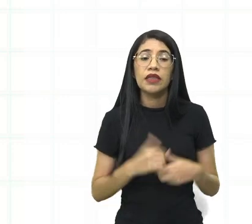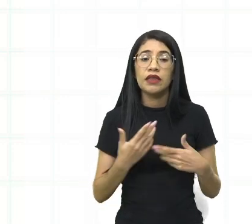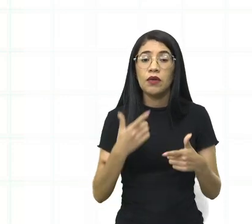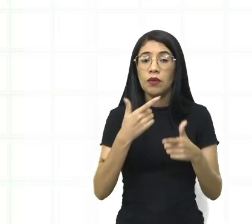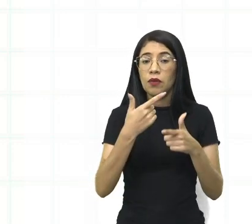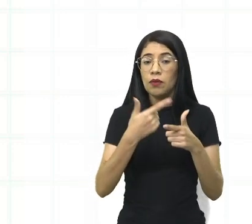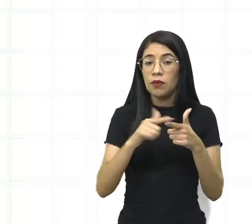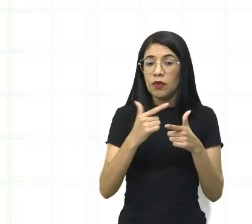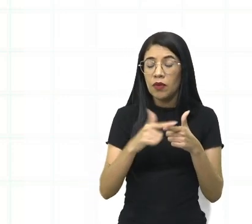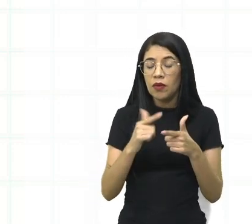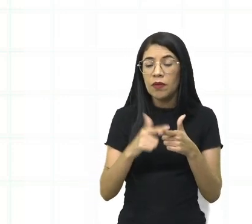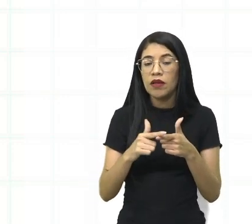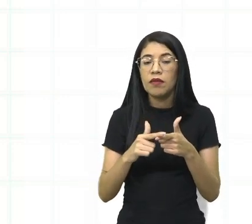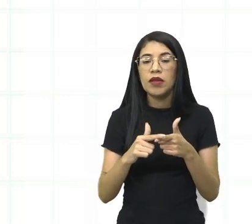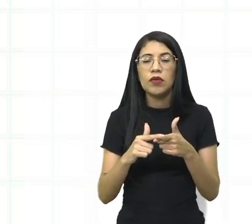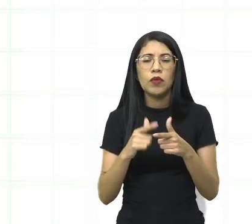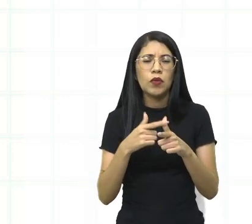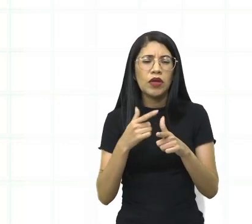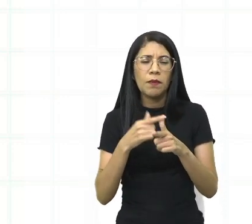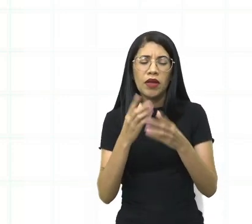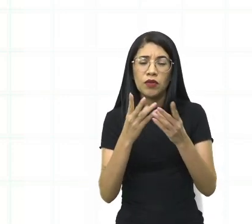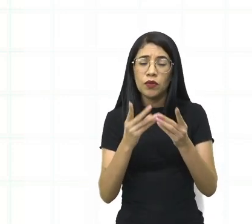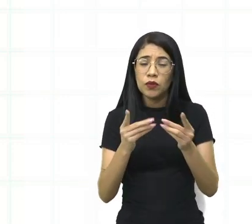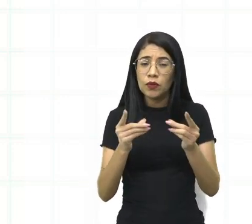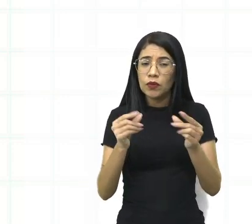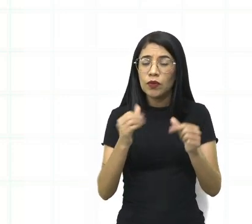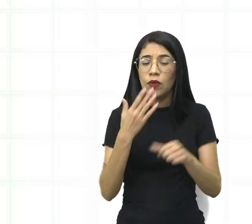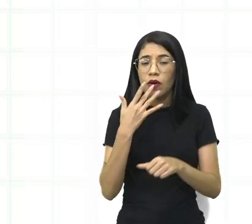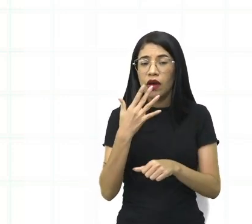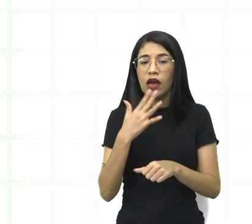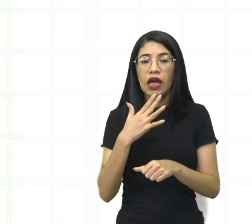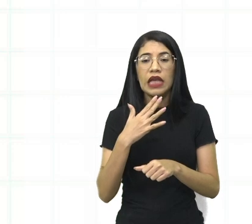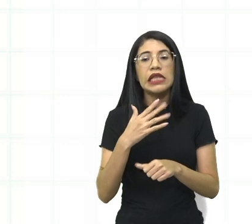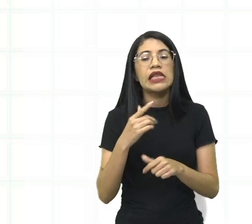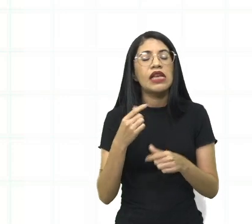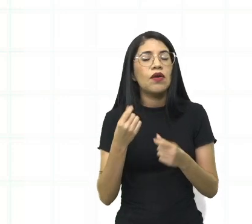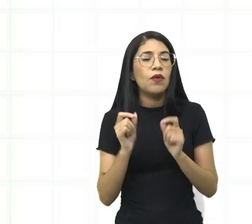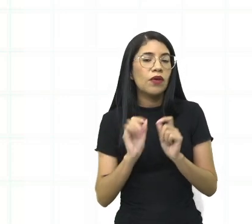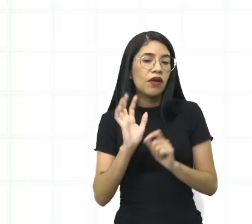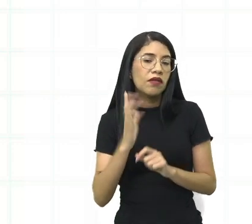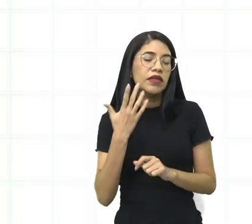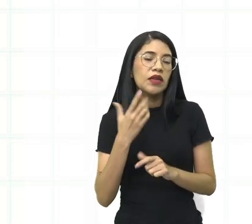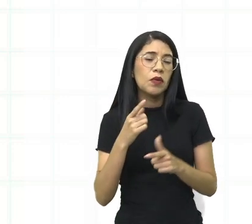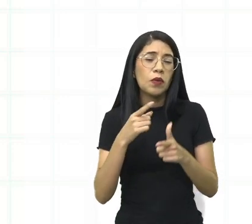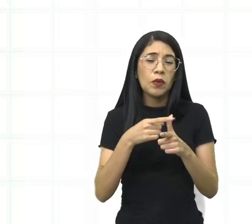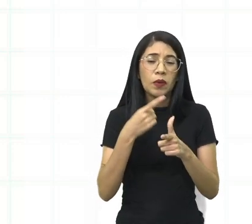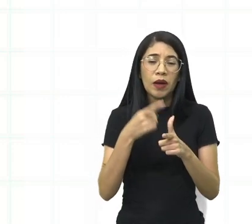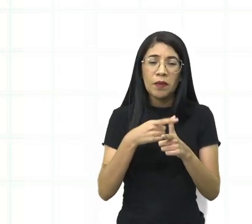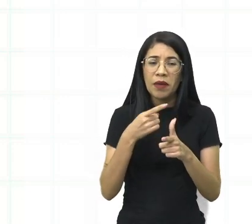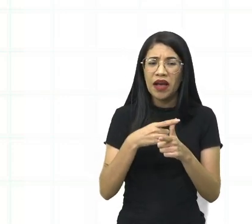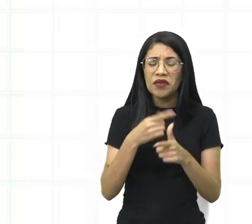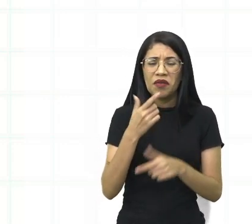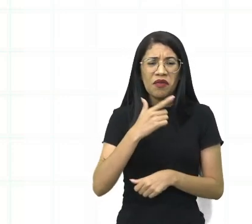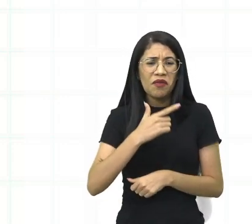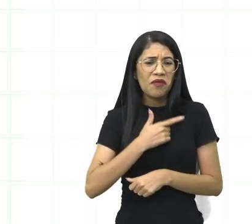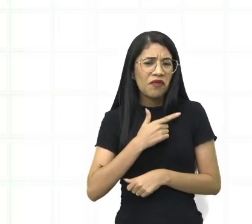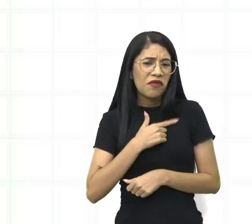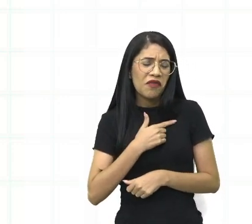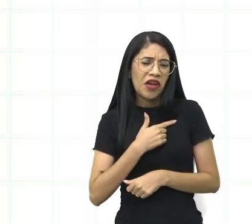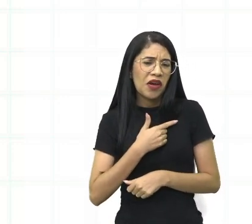de desbotamento comprometeu completamente a aparência do sapato,